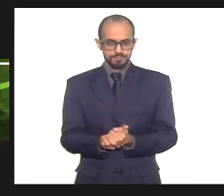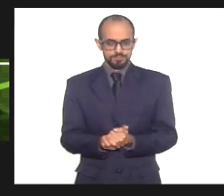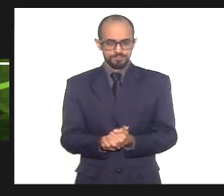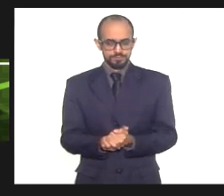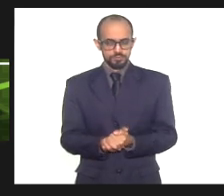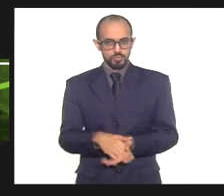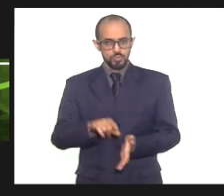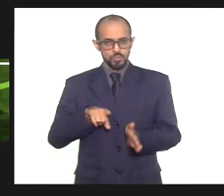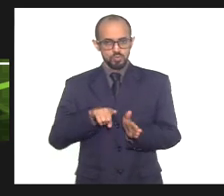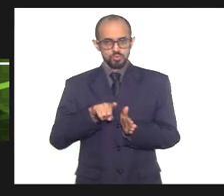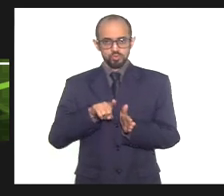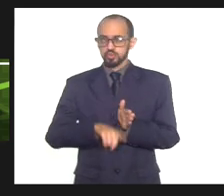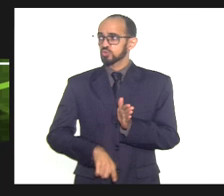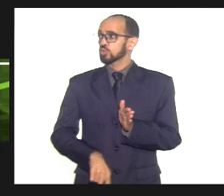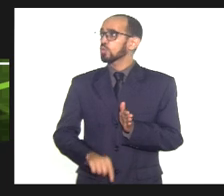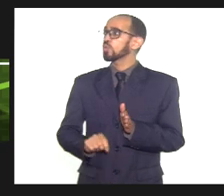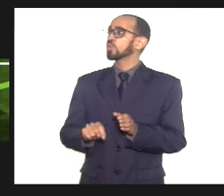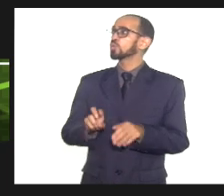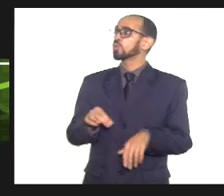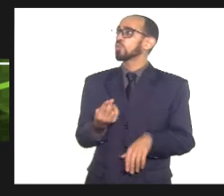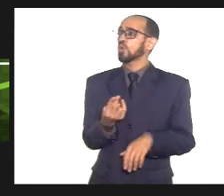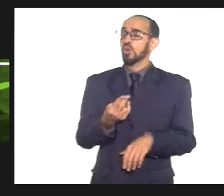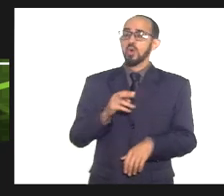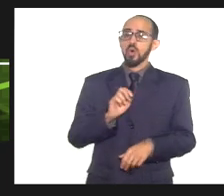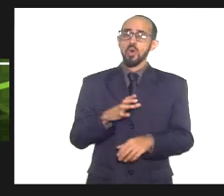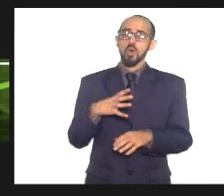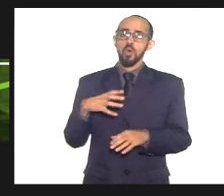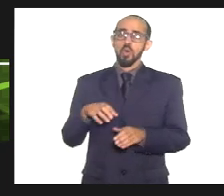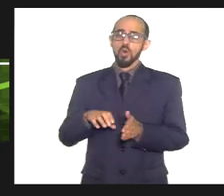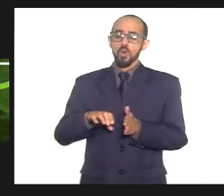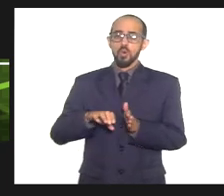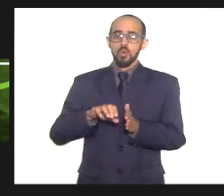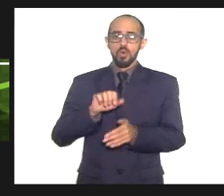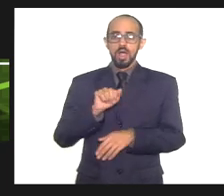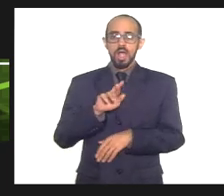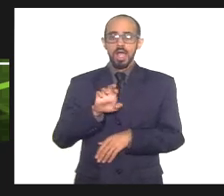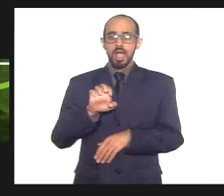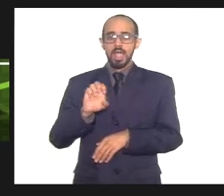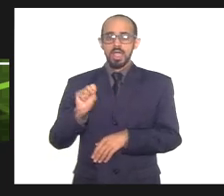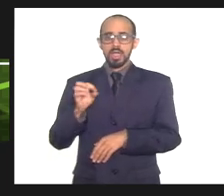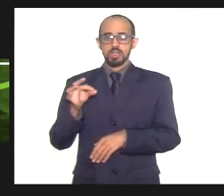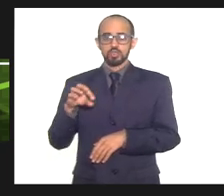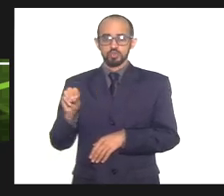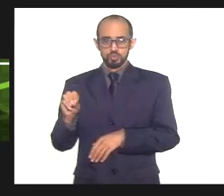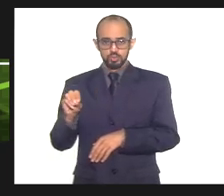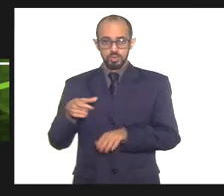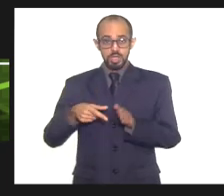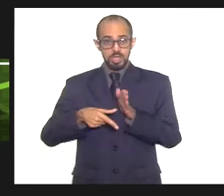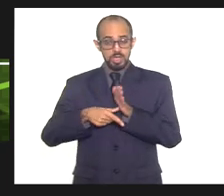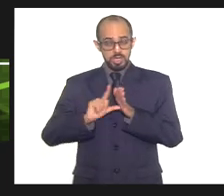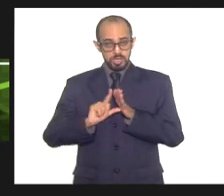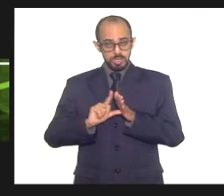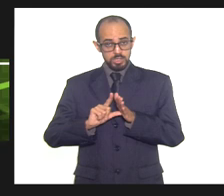um abatimento ou um arresto de uma determinada conta, antes disso acontecer,